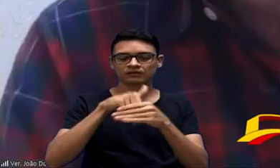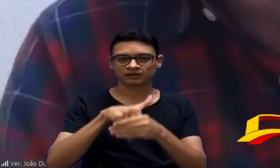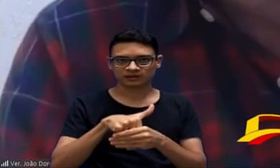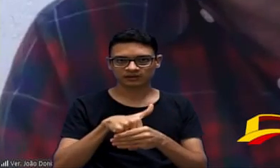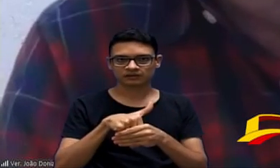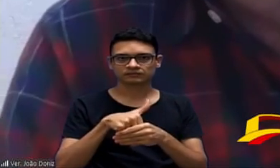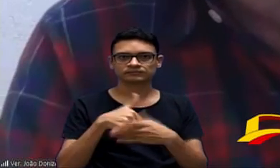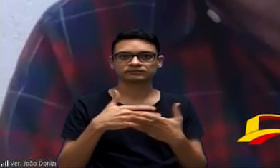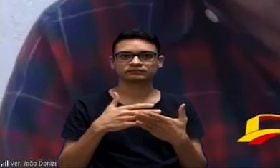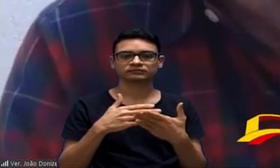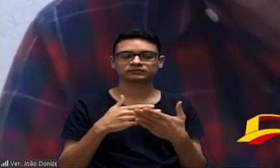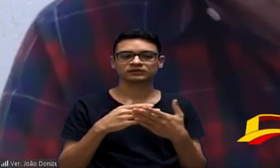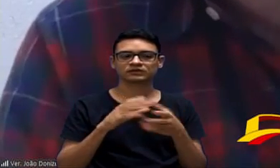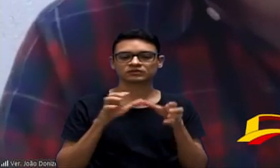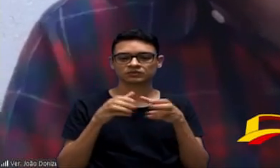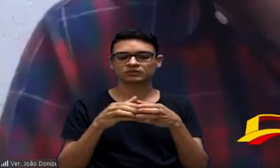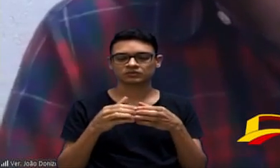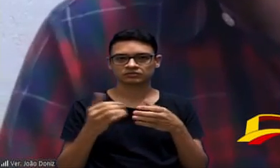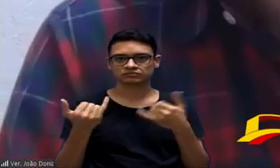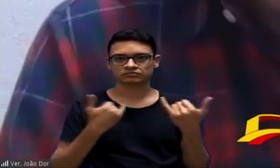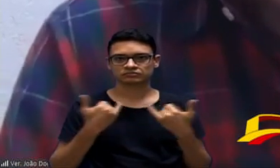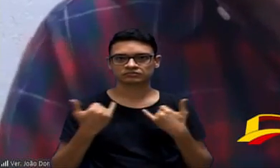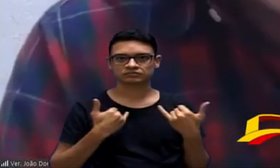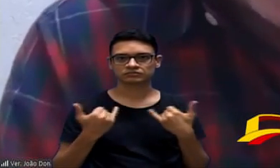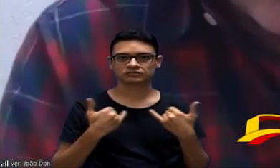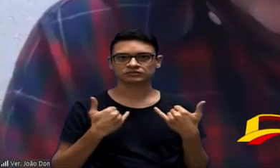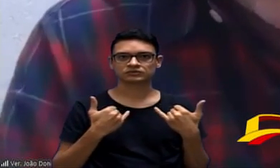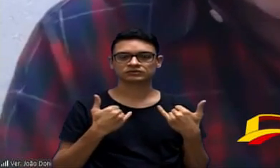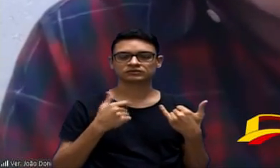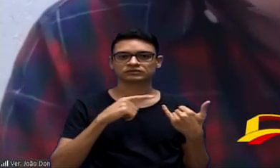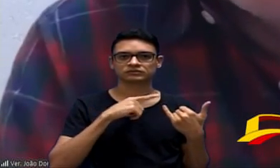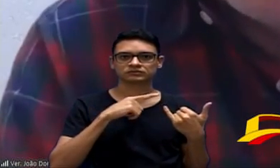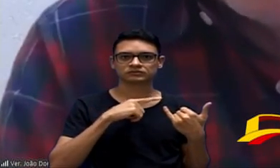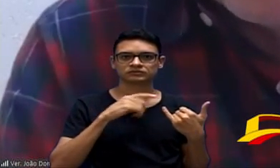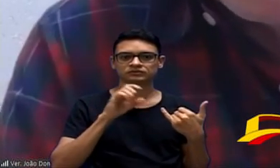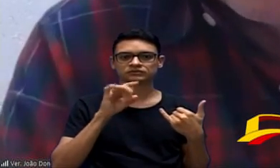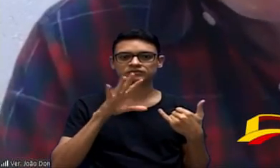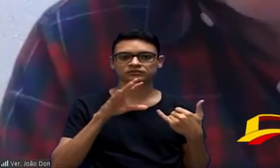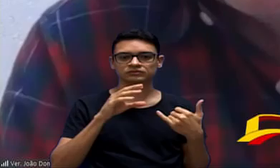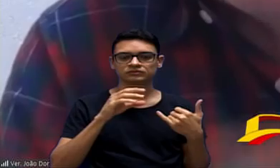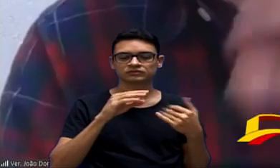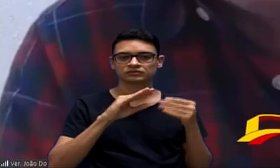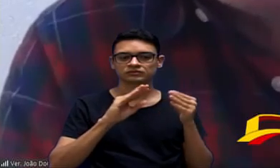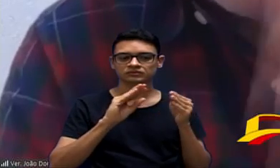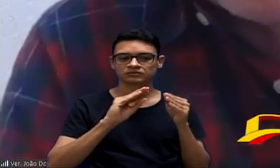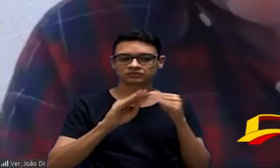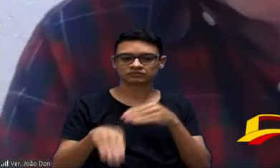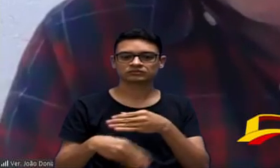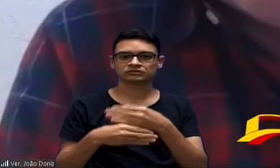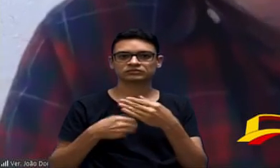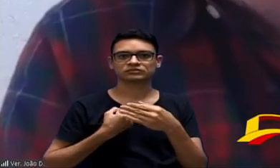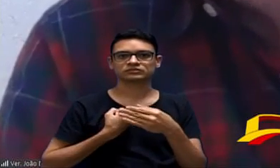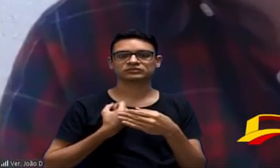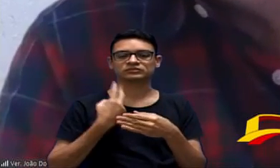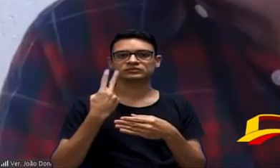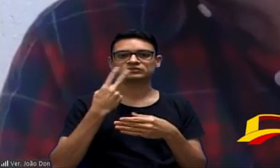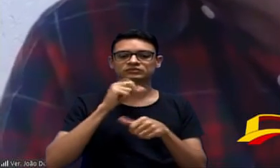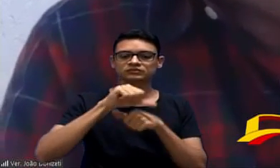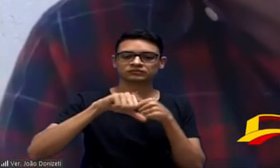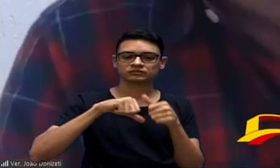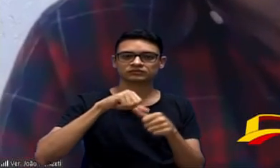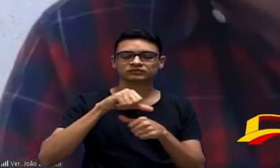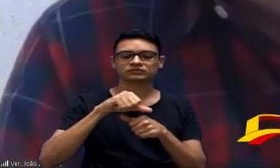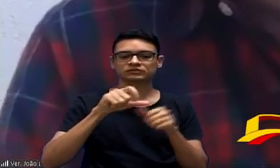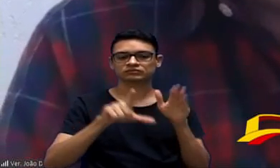a minha assessoria está falando aqui e verificou, ficou só a emenda número 2 de nossa autoria, fazendo adequação e que tem